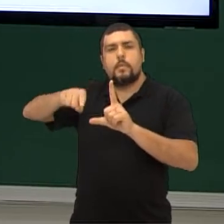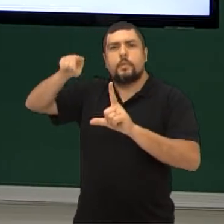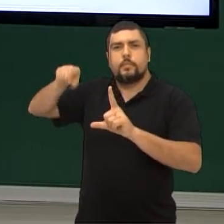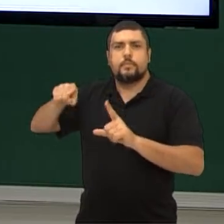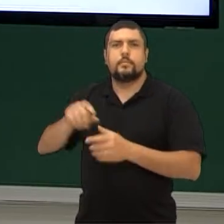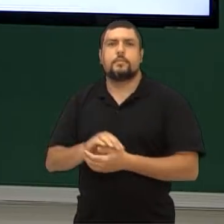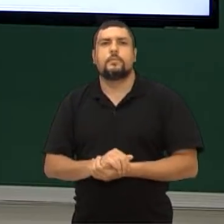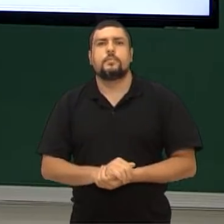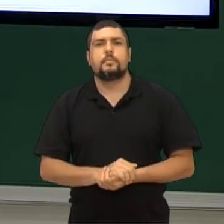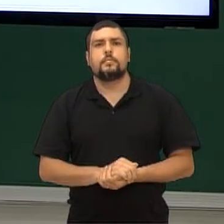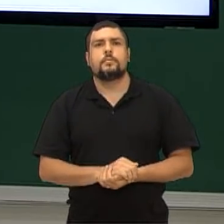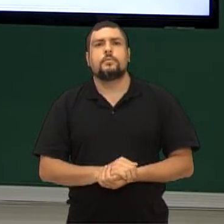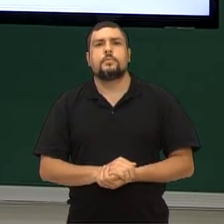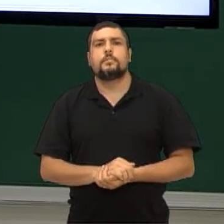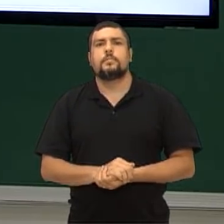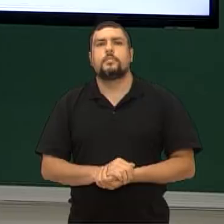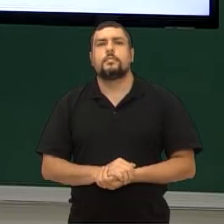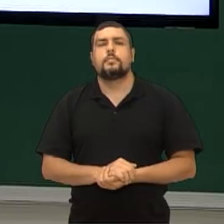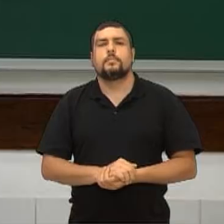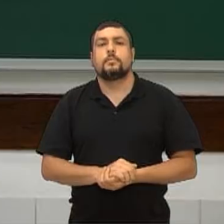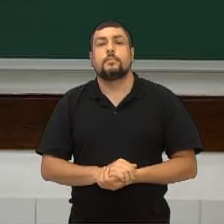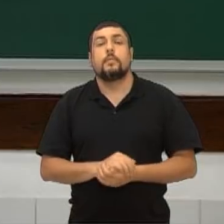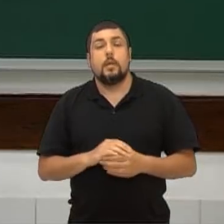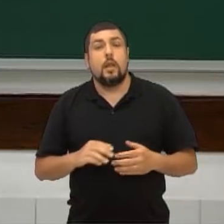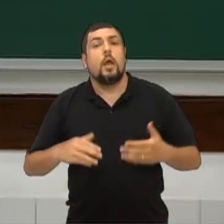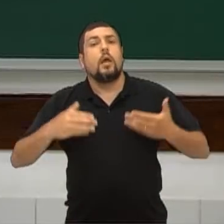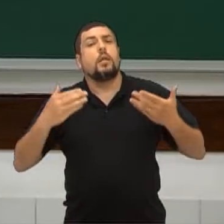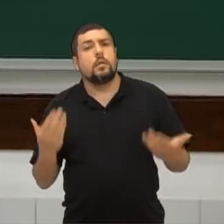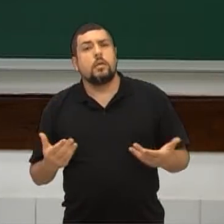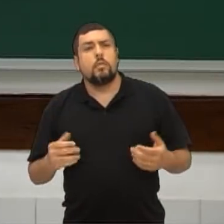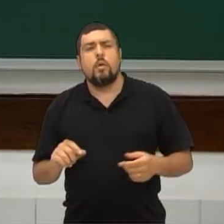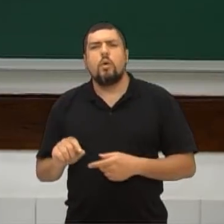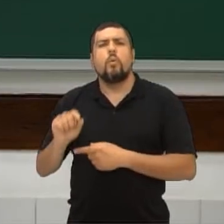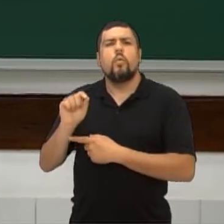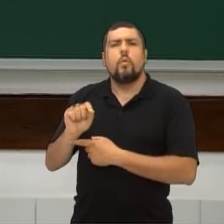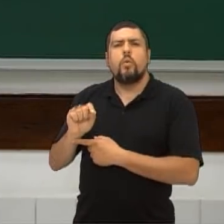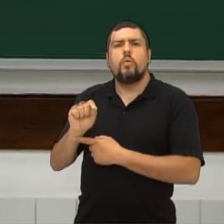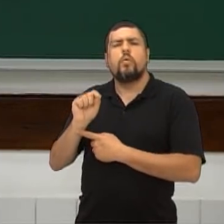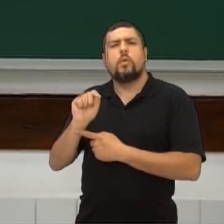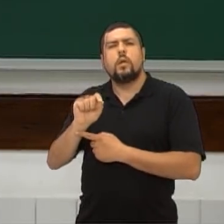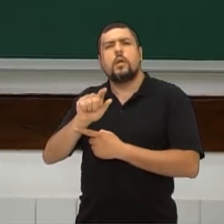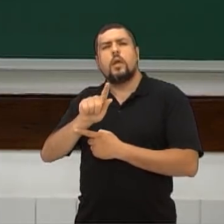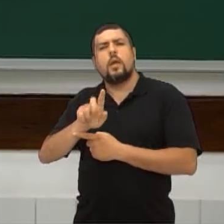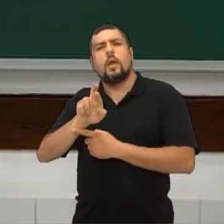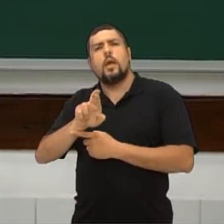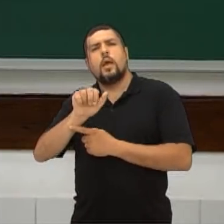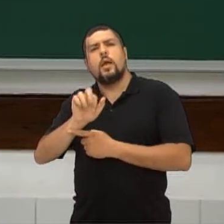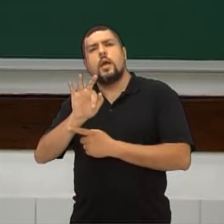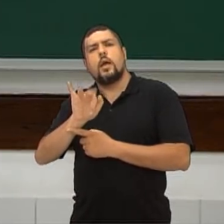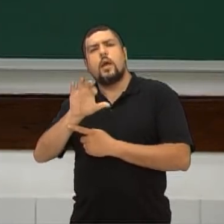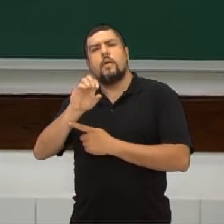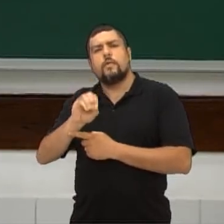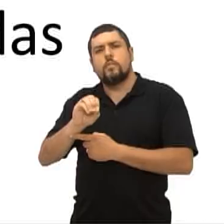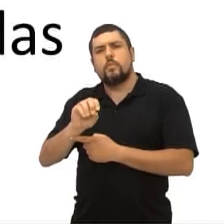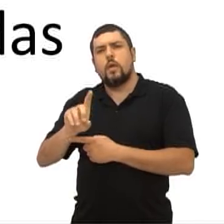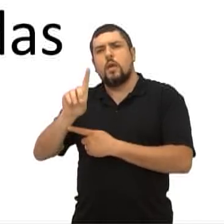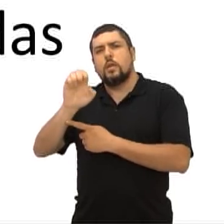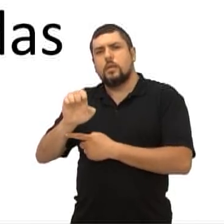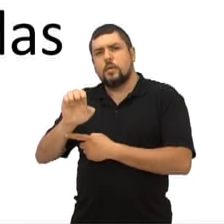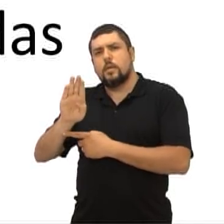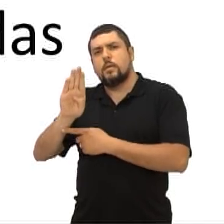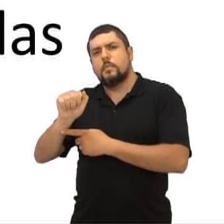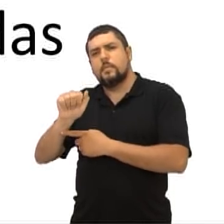muito. Bom, vamos falar então quem é o gráfico de barras que a gente vai trabalhar hoje. Além das